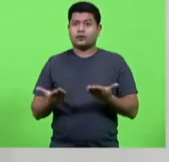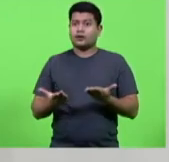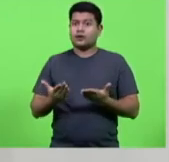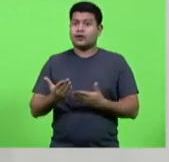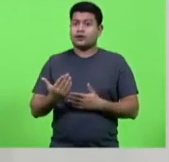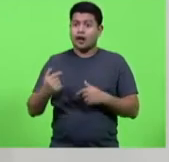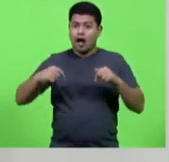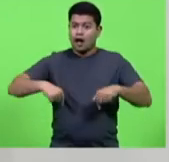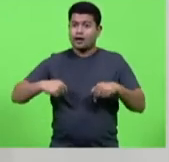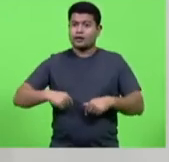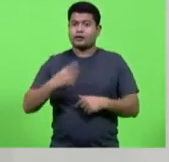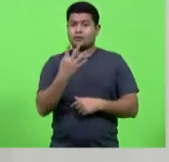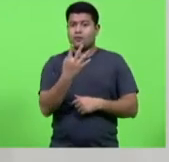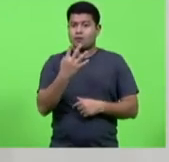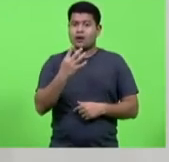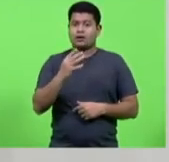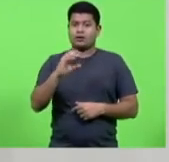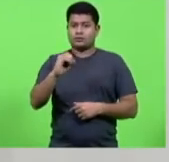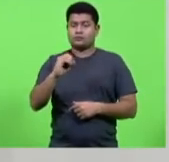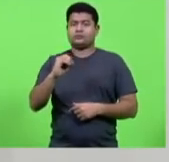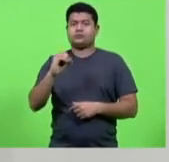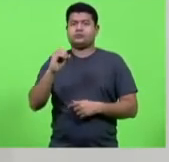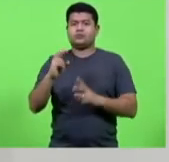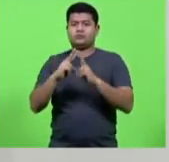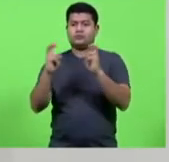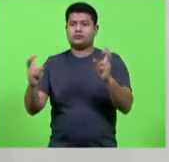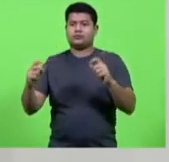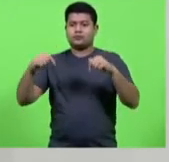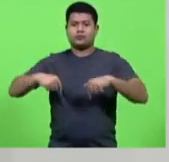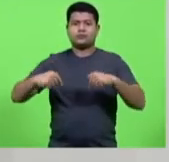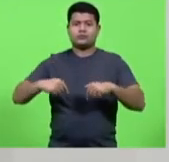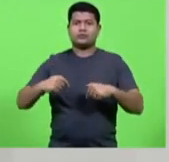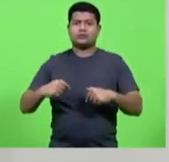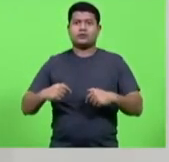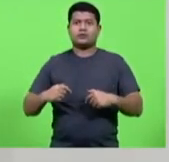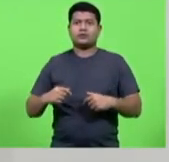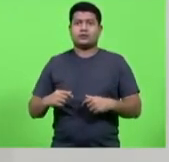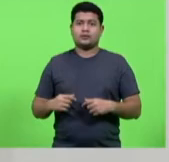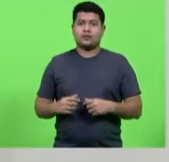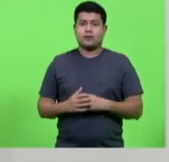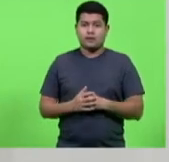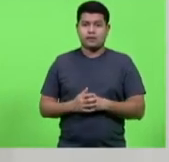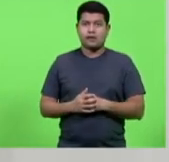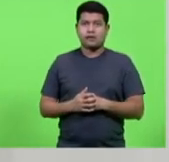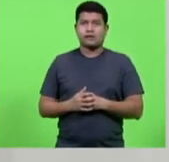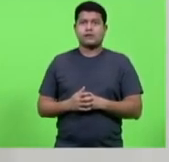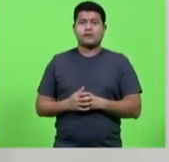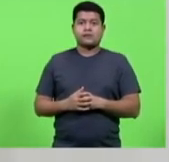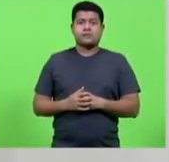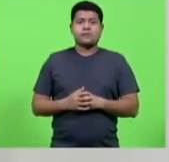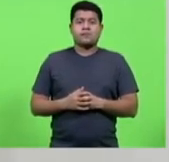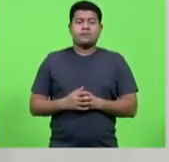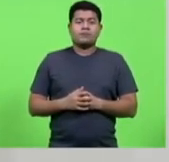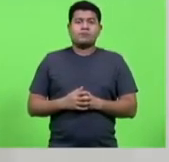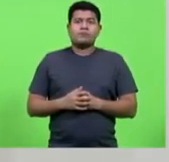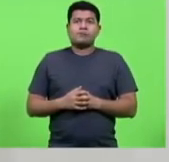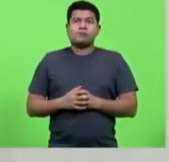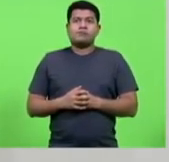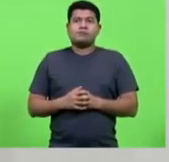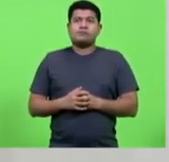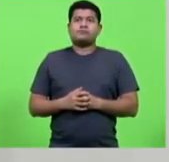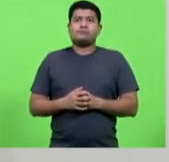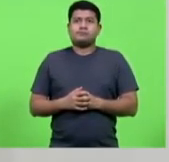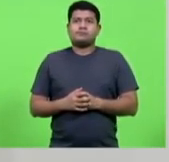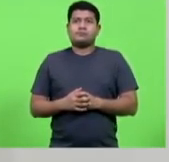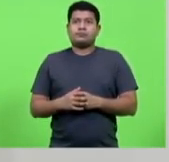em Florianópolis, o deputado Jessé Lopes, 40. E teve gente que foi para a banda do curso de sargento. Pasmem,